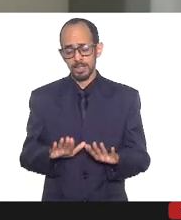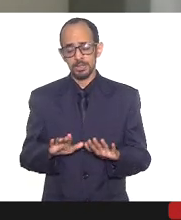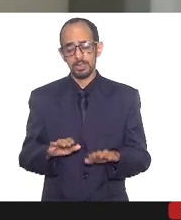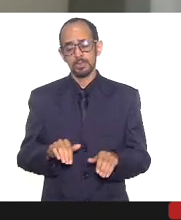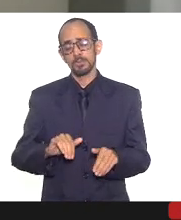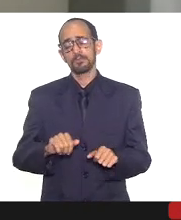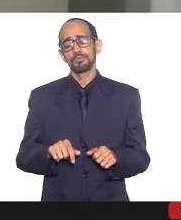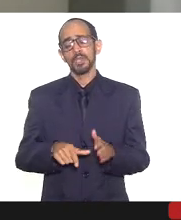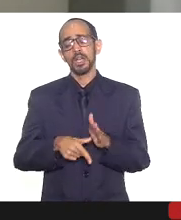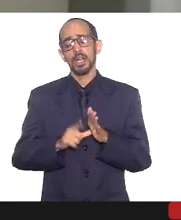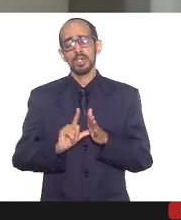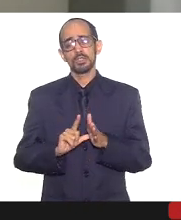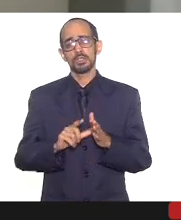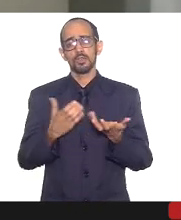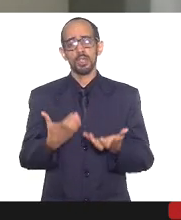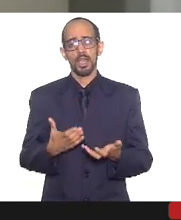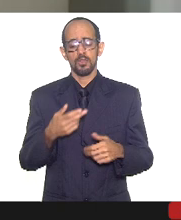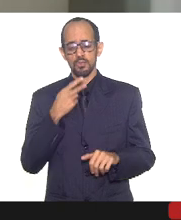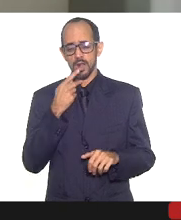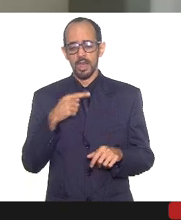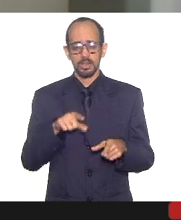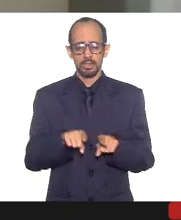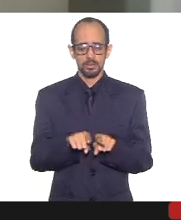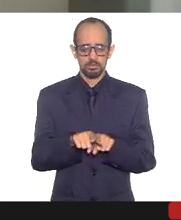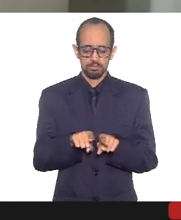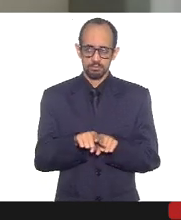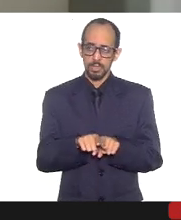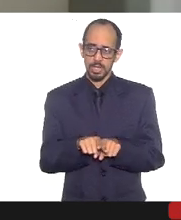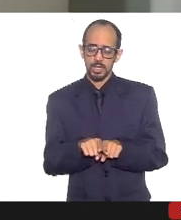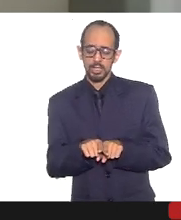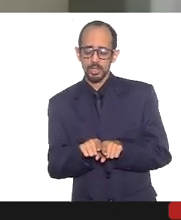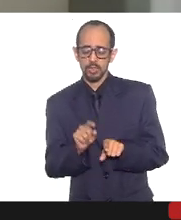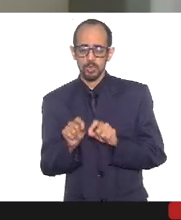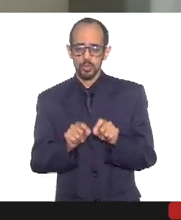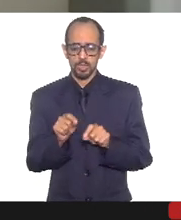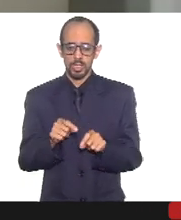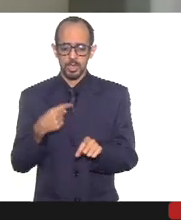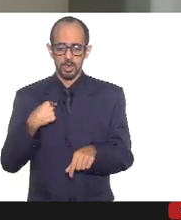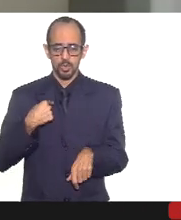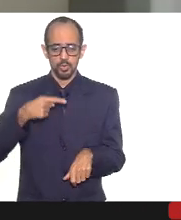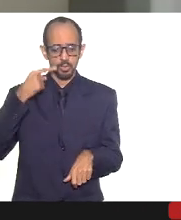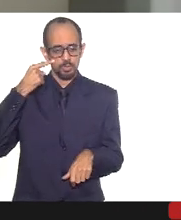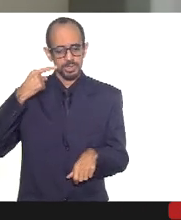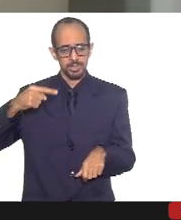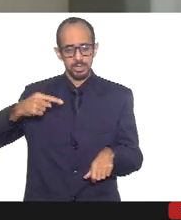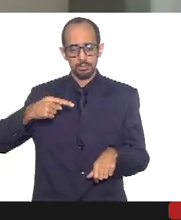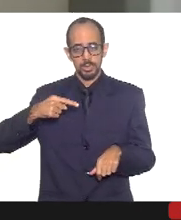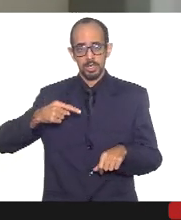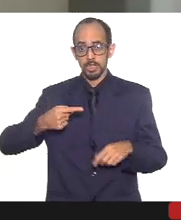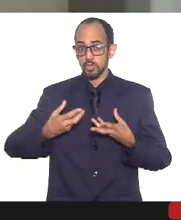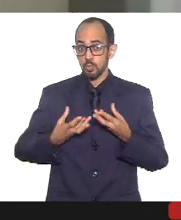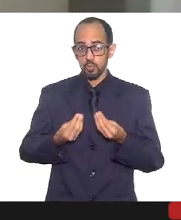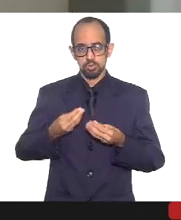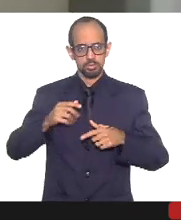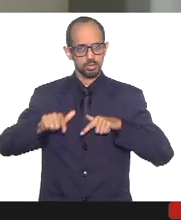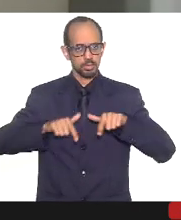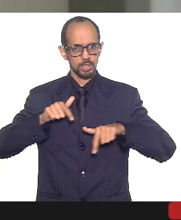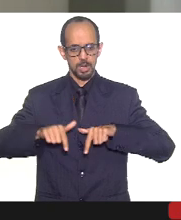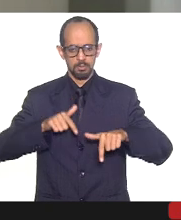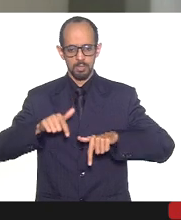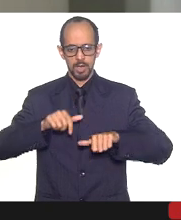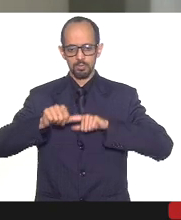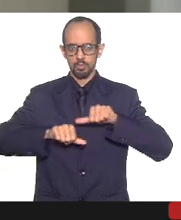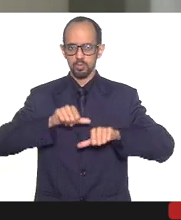breve participação, já falei com vossa excelência, como eu estou numa semana intensa aqui de mudanças